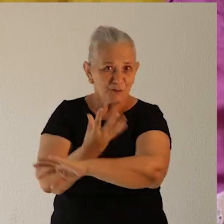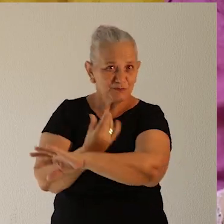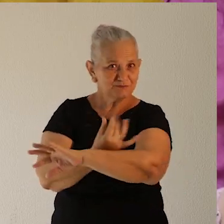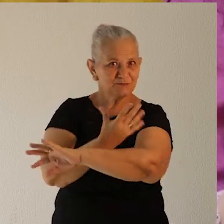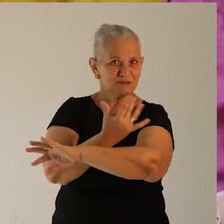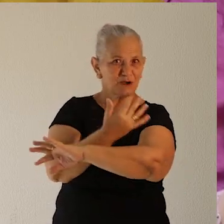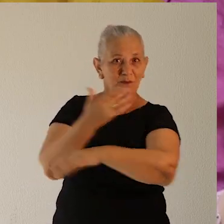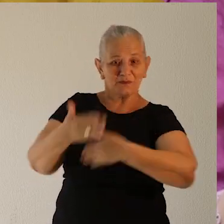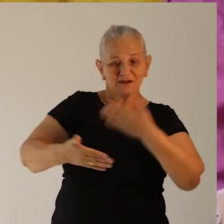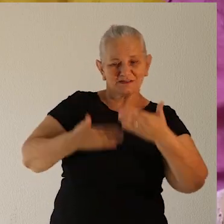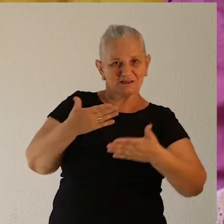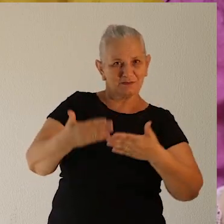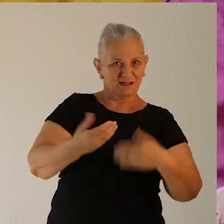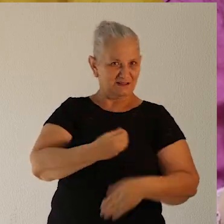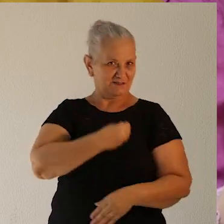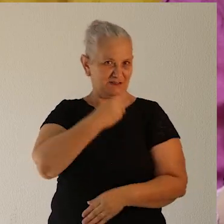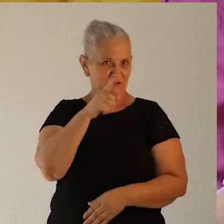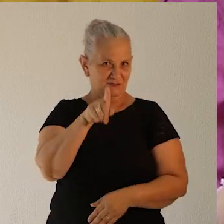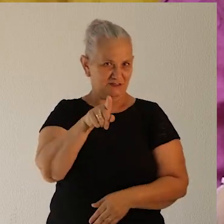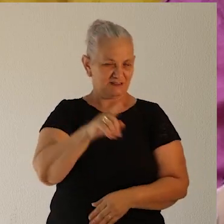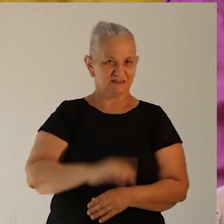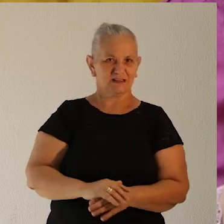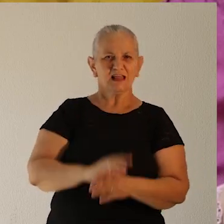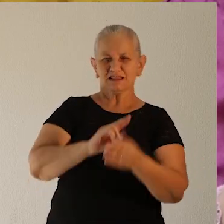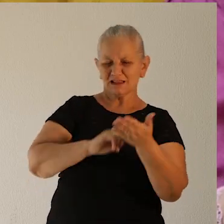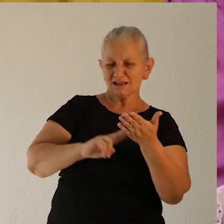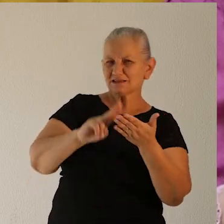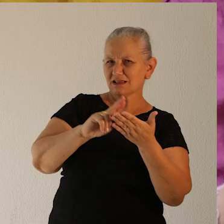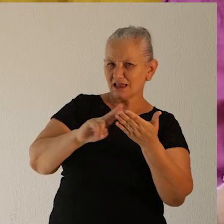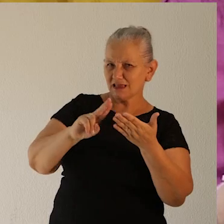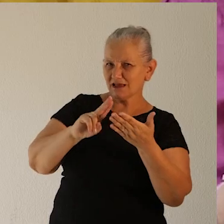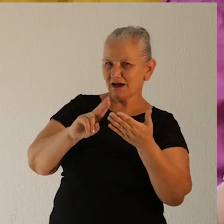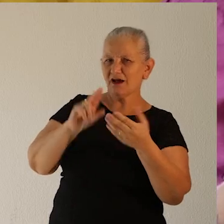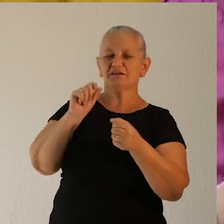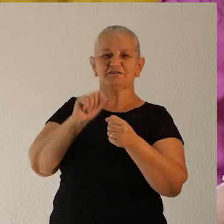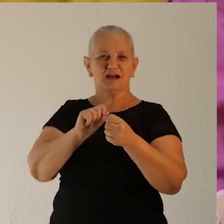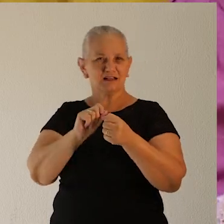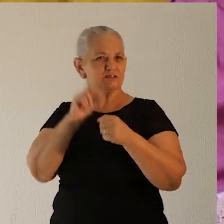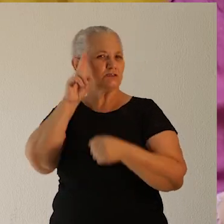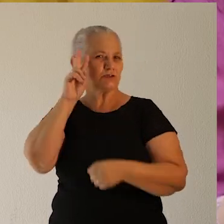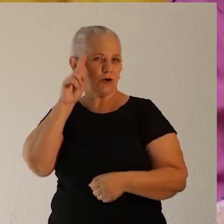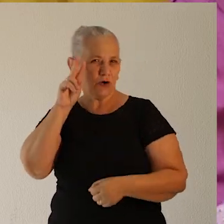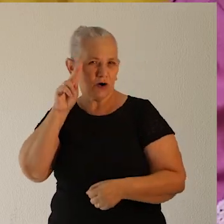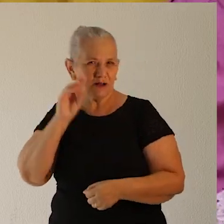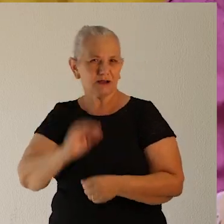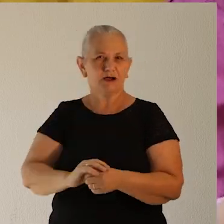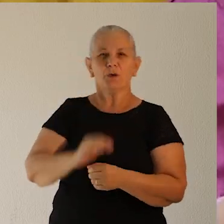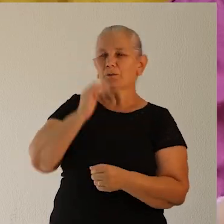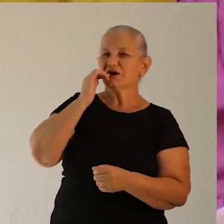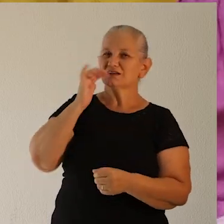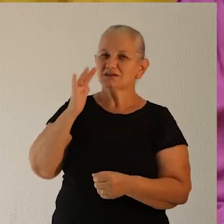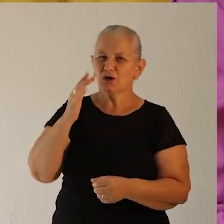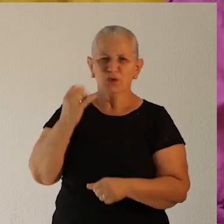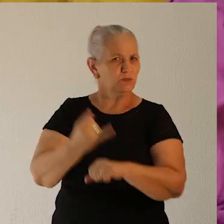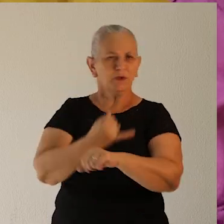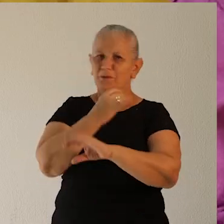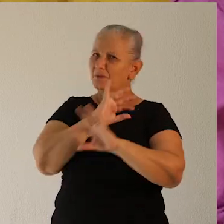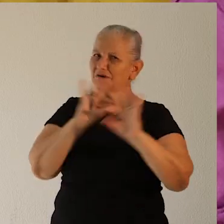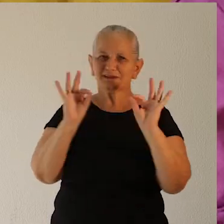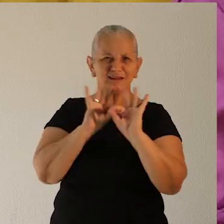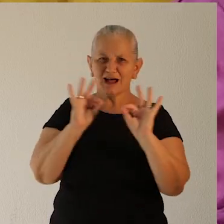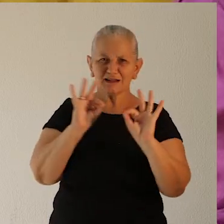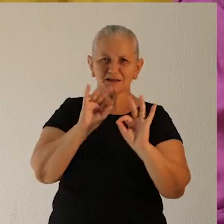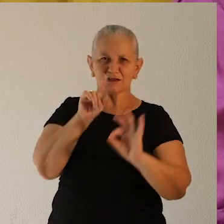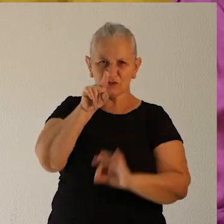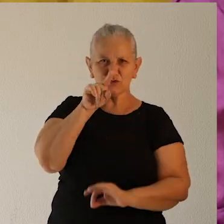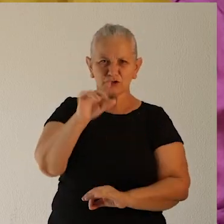vocês. Crie um desenho, faça uma pintura, crie uma história, crie uma música. Não importa o que você vai ser na vida,